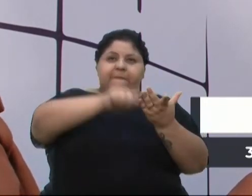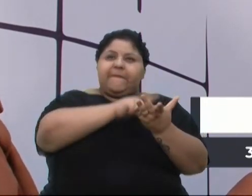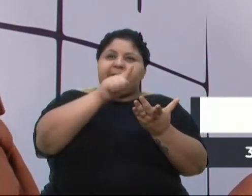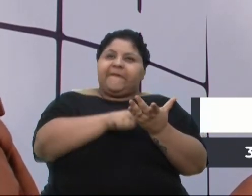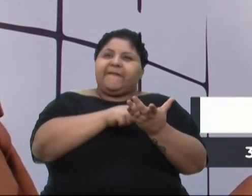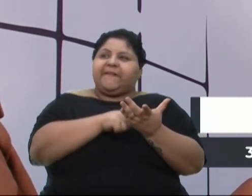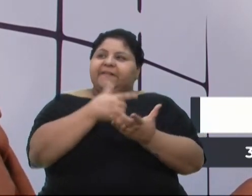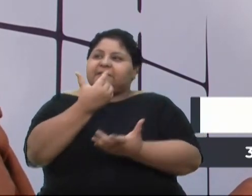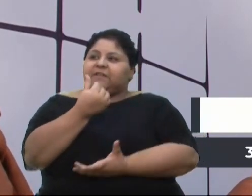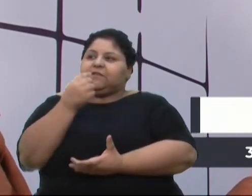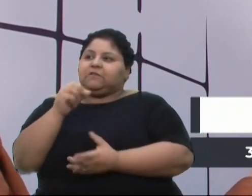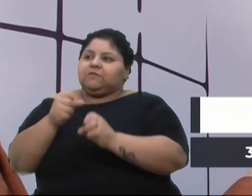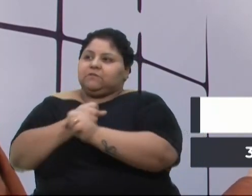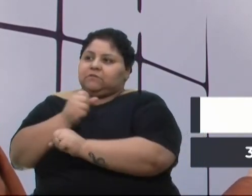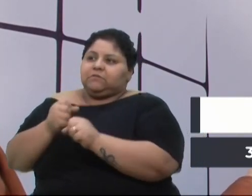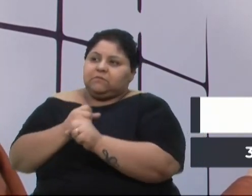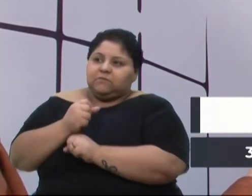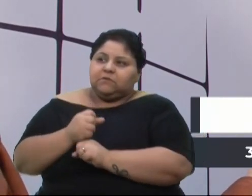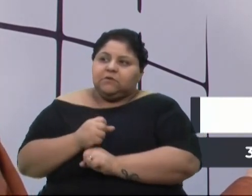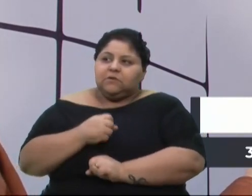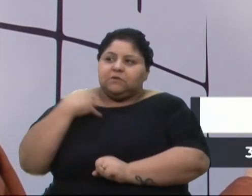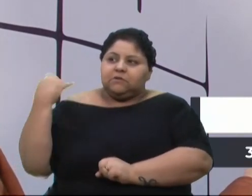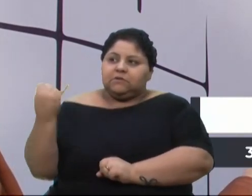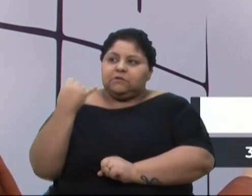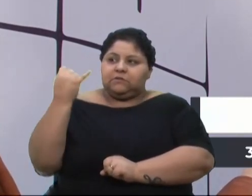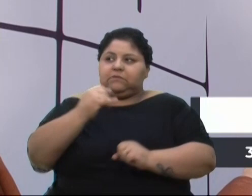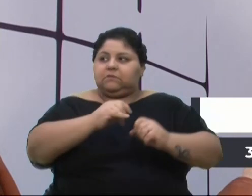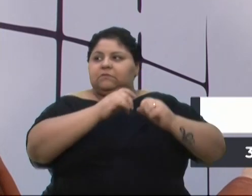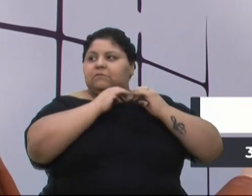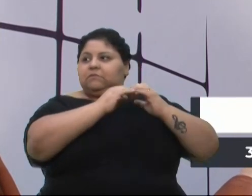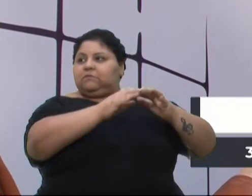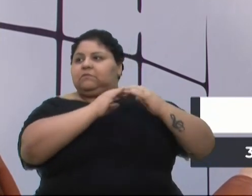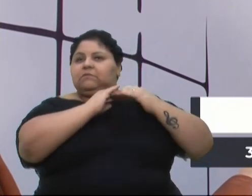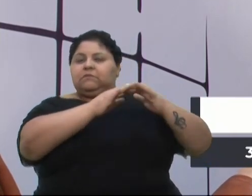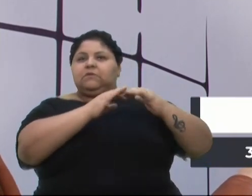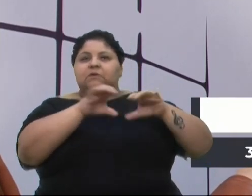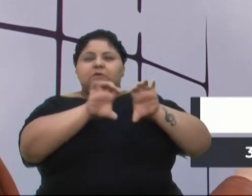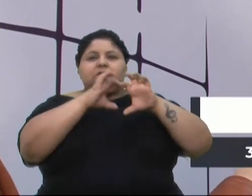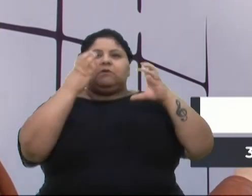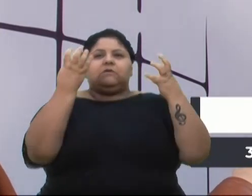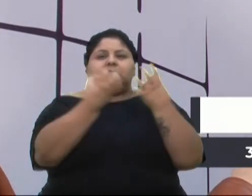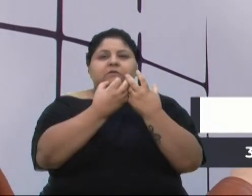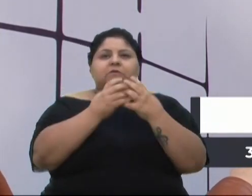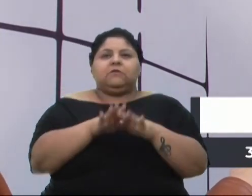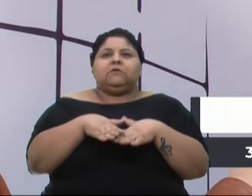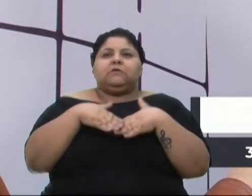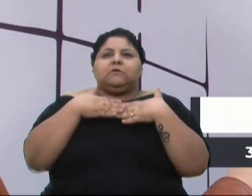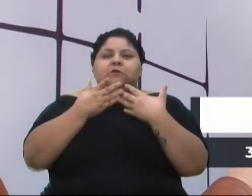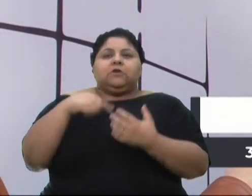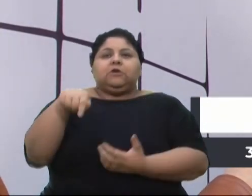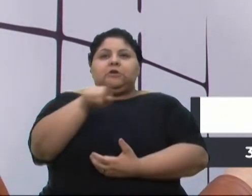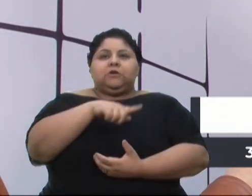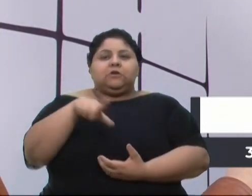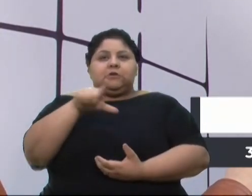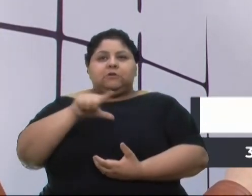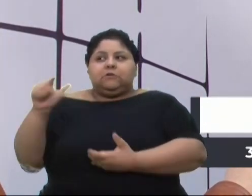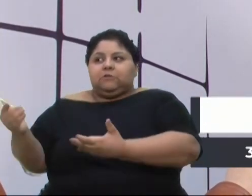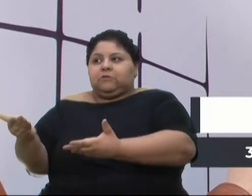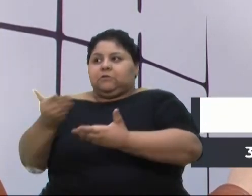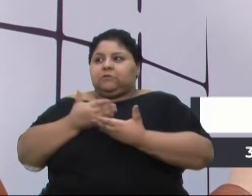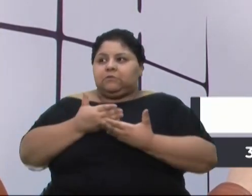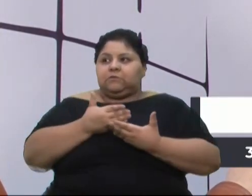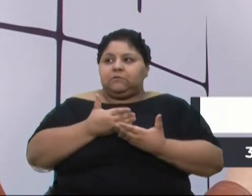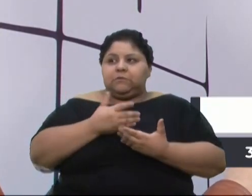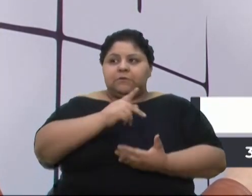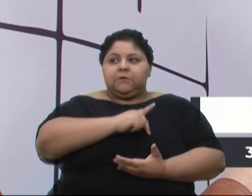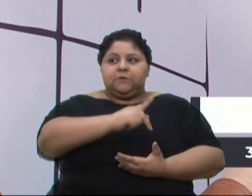dos 60 anos, então, deste importante movimento que é o movimento das comunidades. Então, nós também convidamos os presidentes